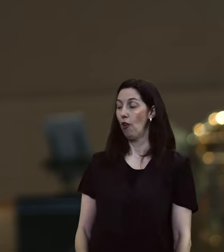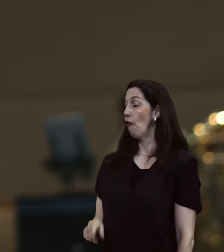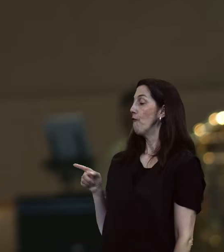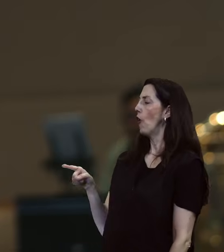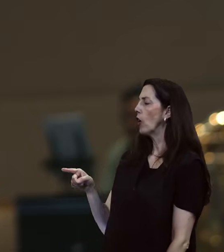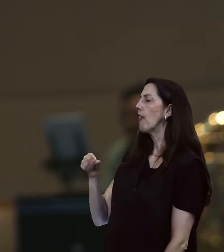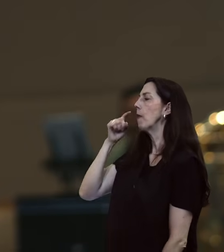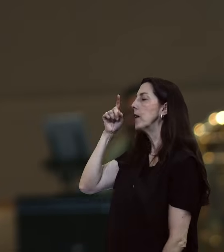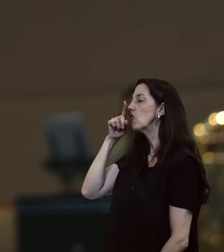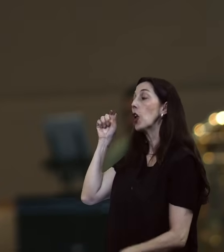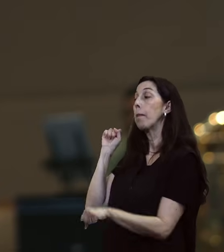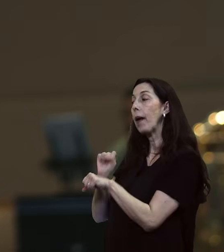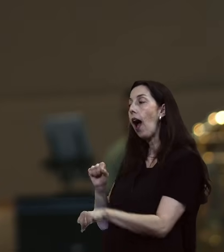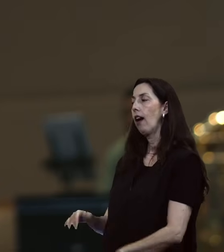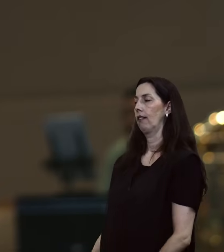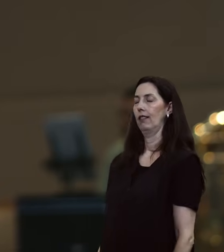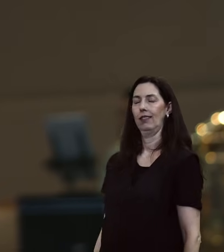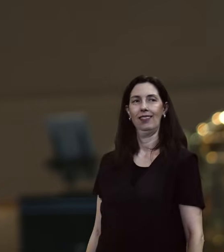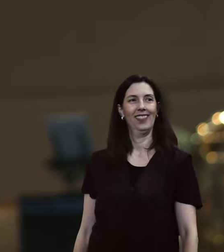Deus usa a gente.